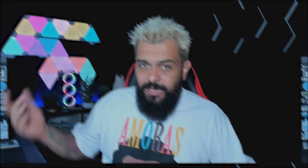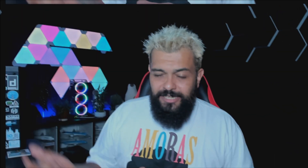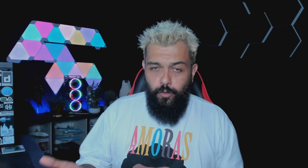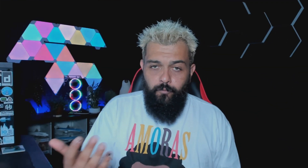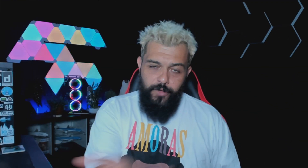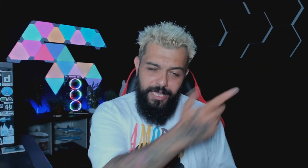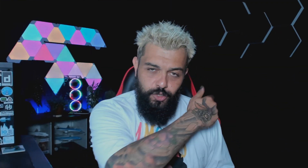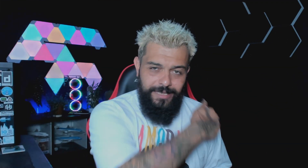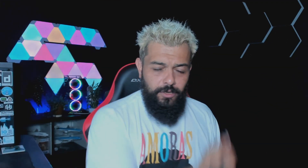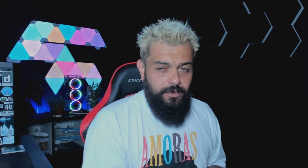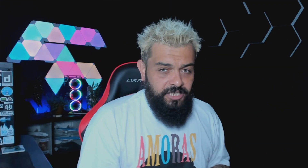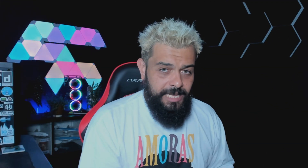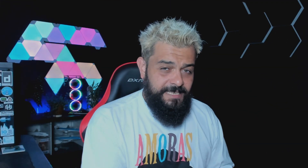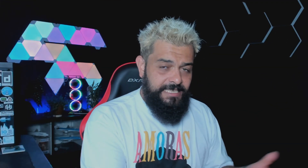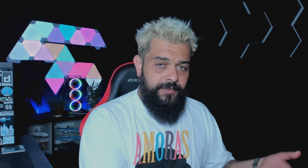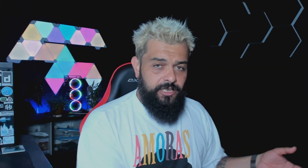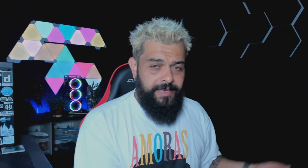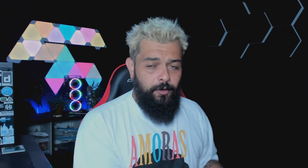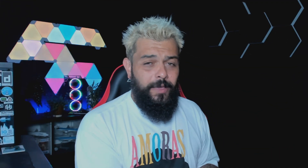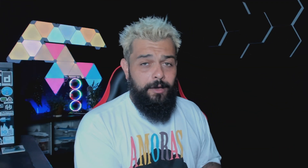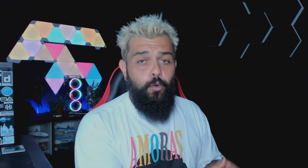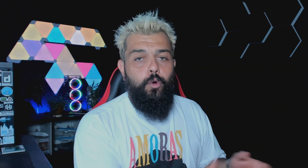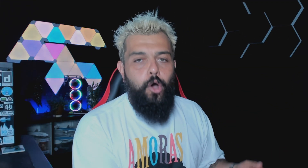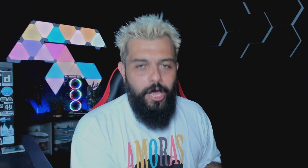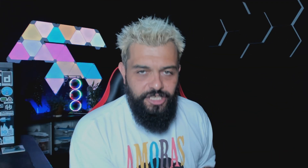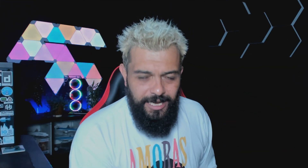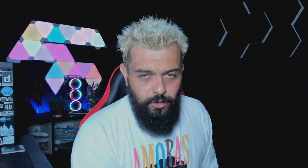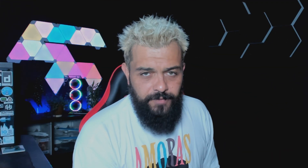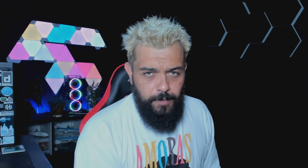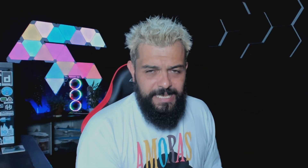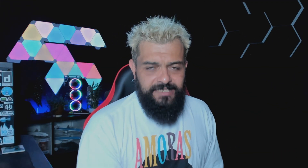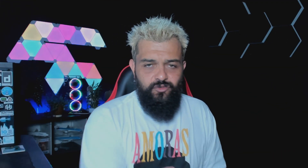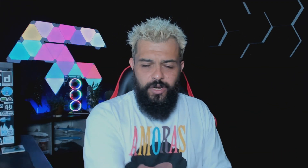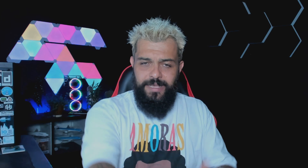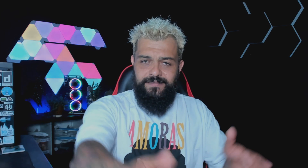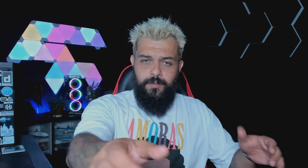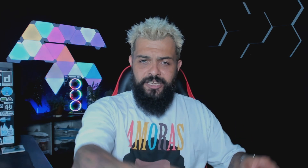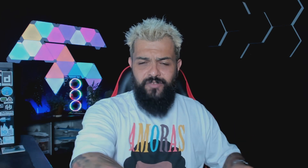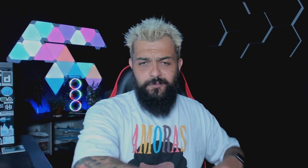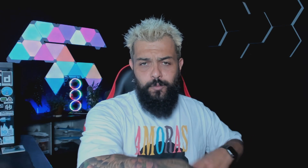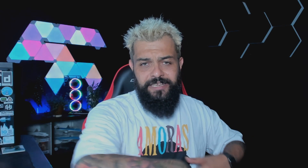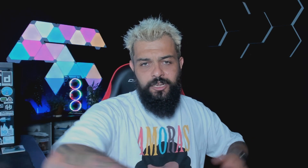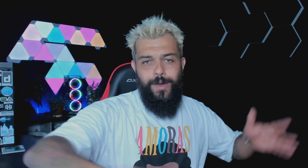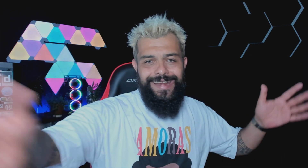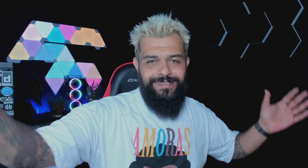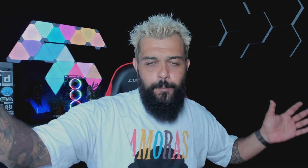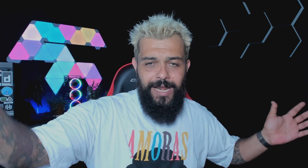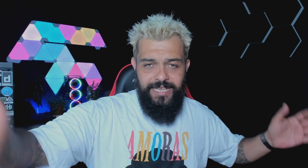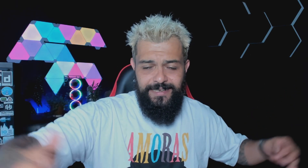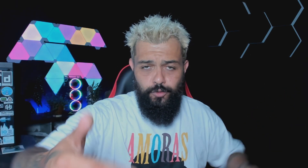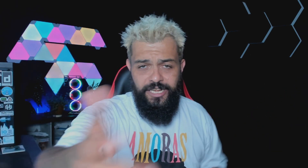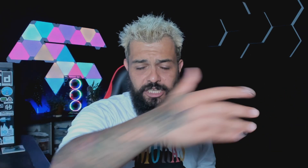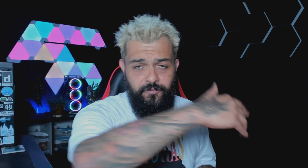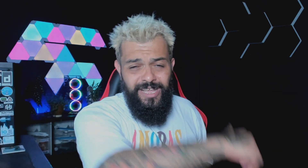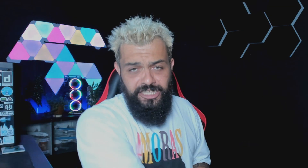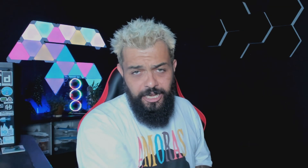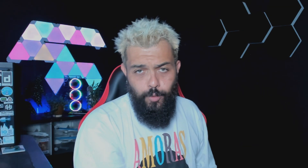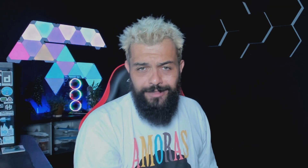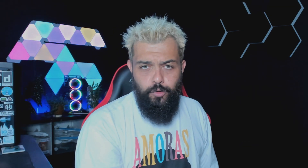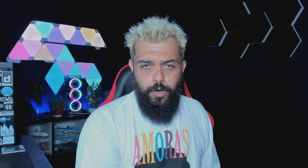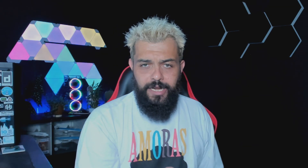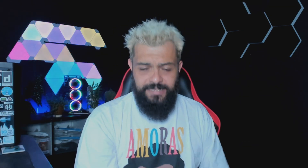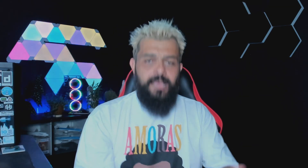Seja bem-vindo a mais um vídeo aí do Linux Chips. Esse vídeo aqui é o que? É um corte lá do DevOps Extreme. Exatamente, tivemos mais de 40 palestras durante